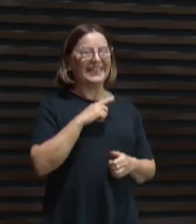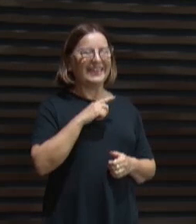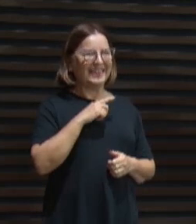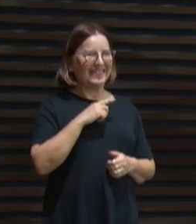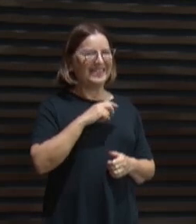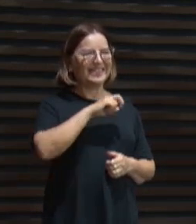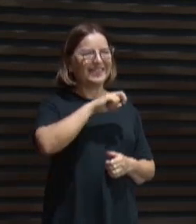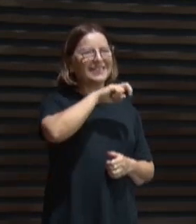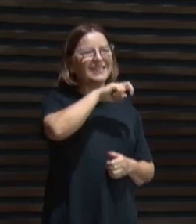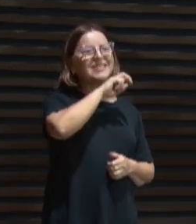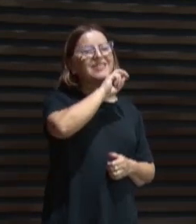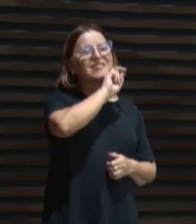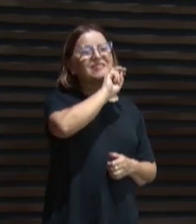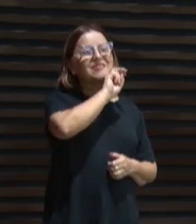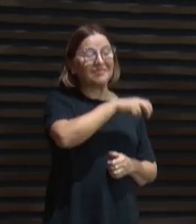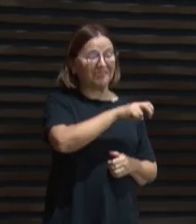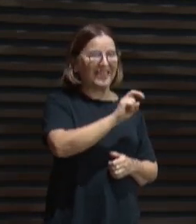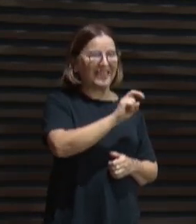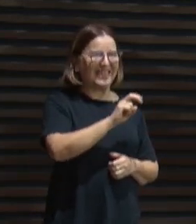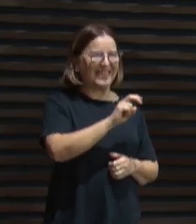nas veias.